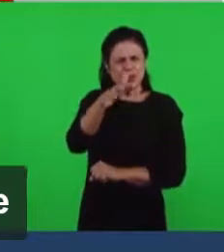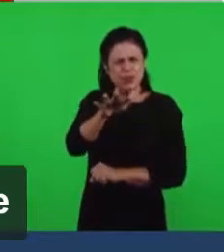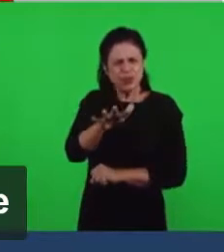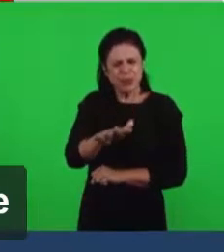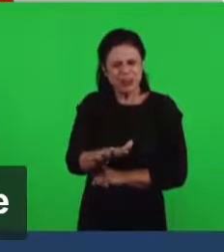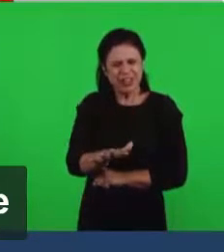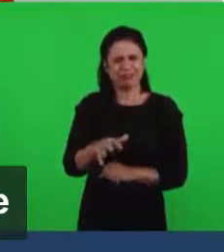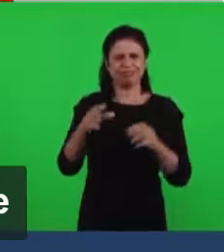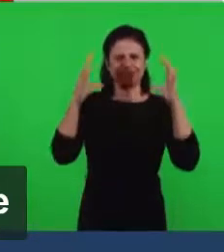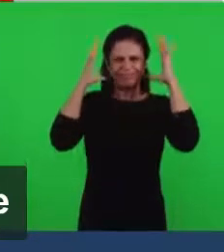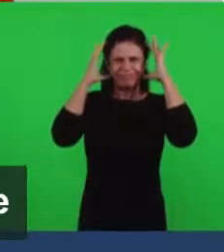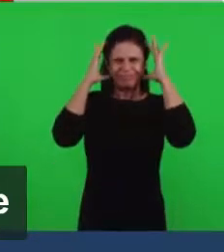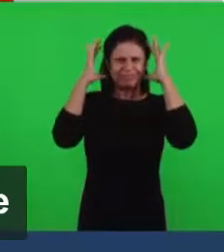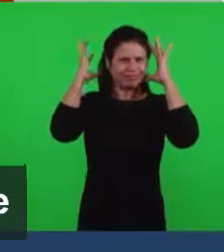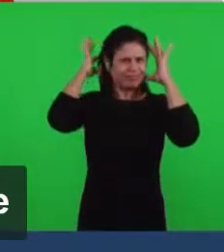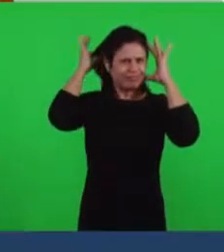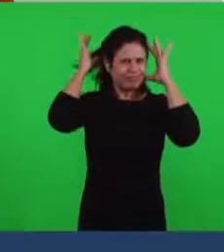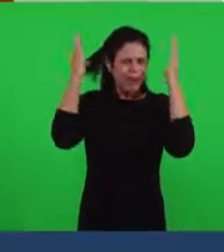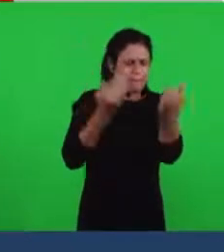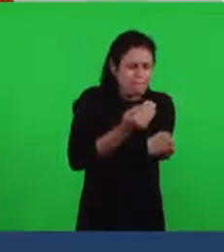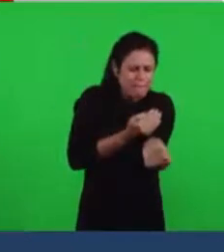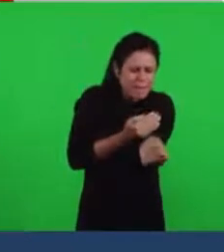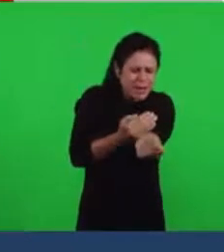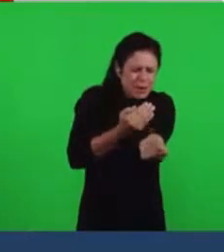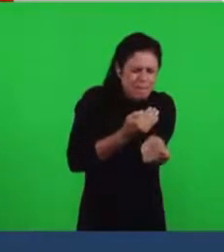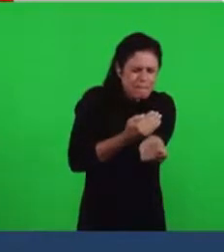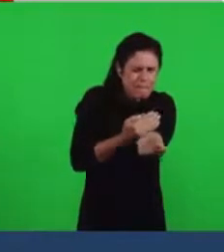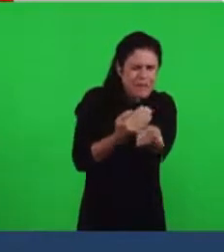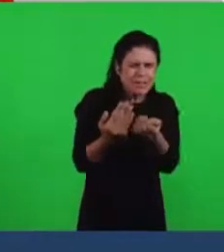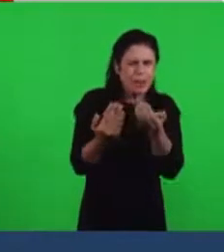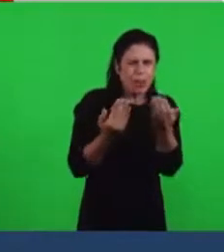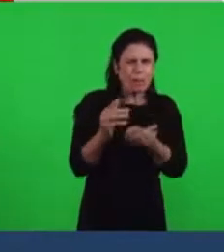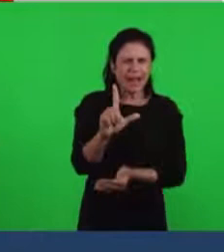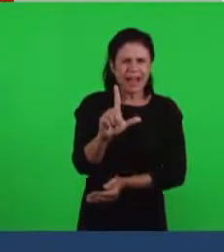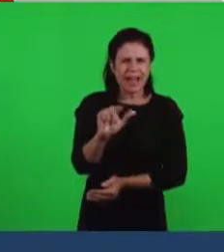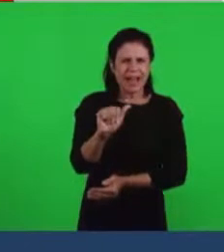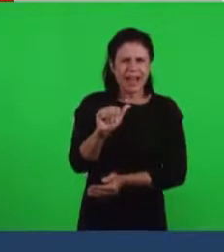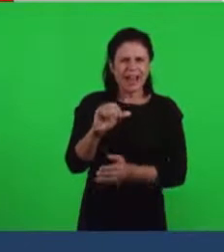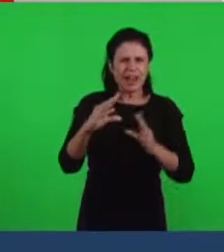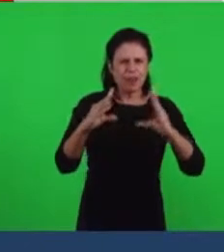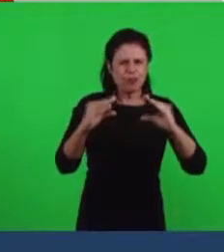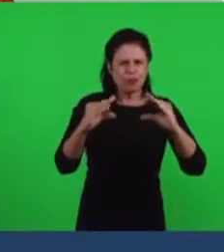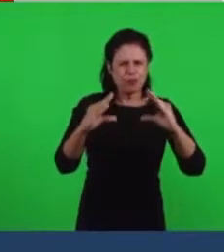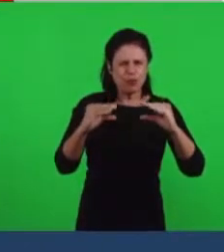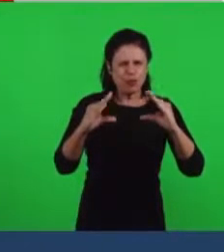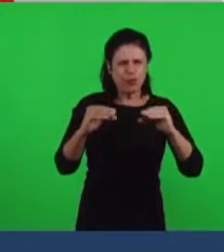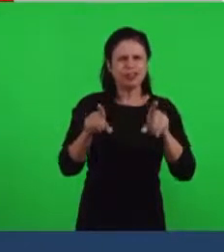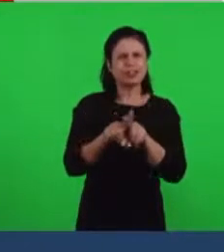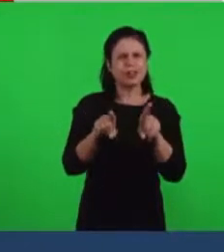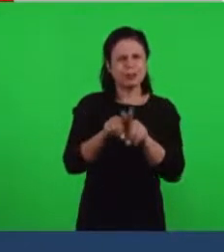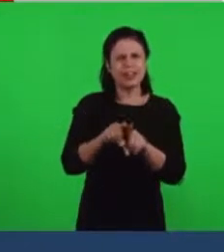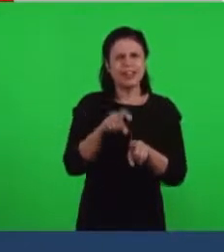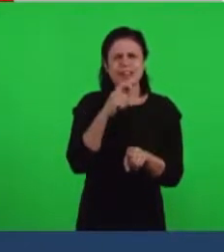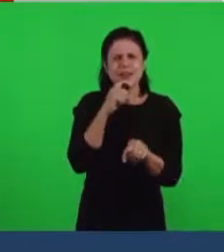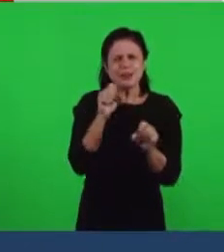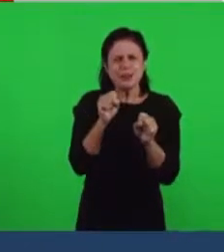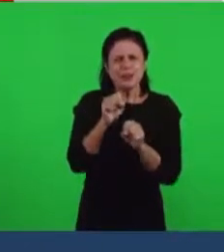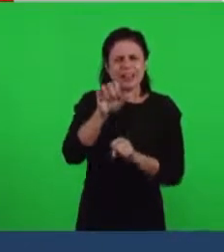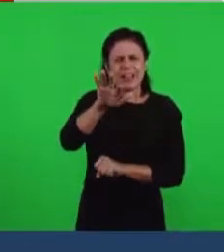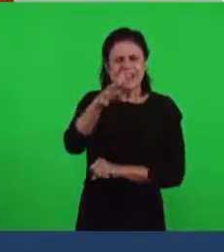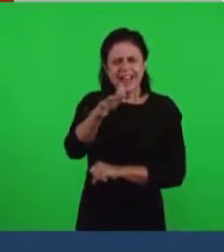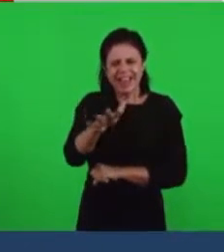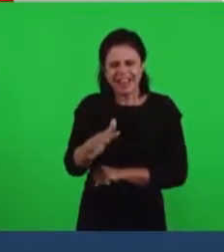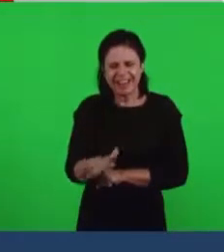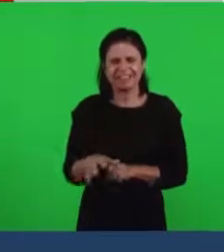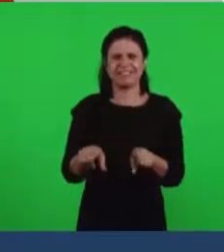cabeça e cabelos eram bancos como a lã branca como a neve logo em seguida ainda no